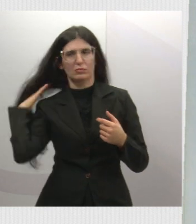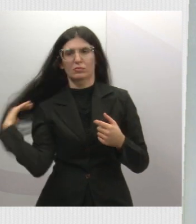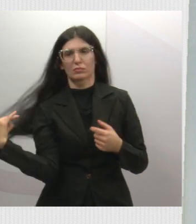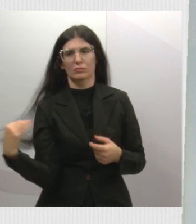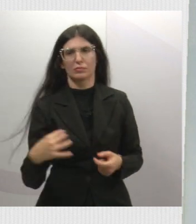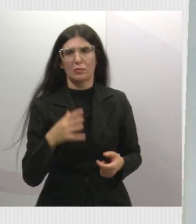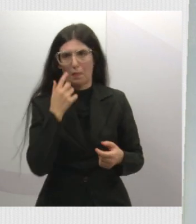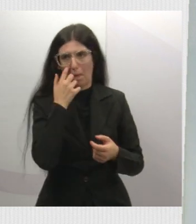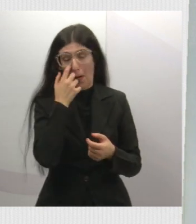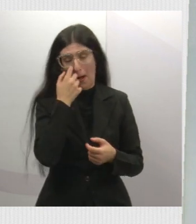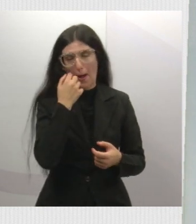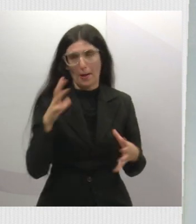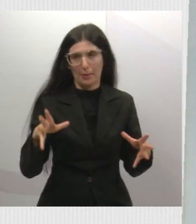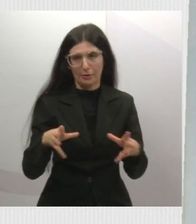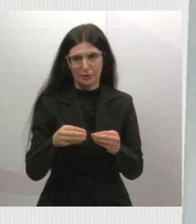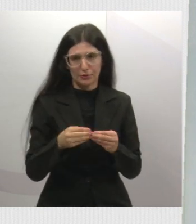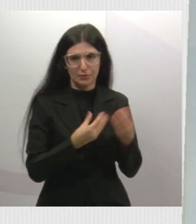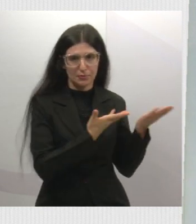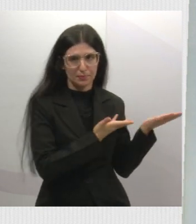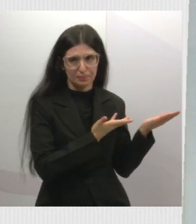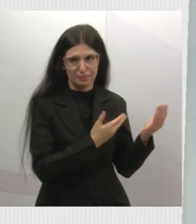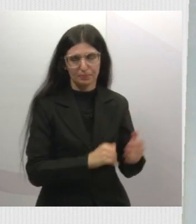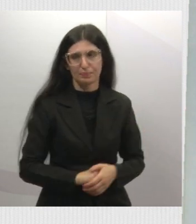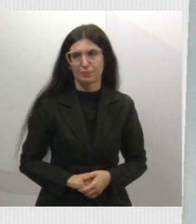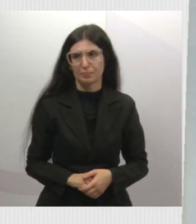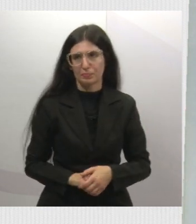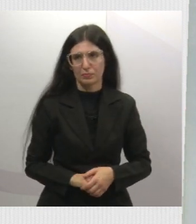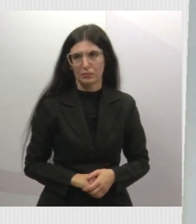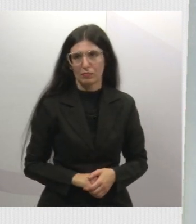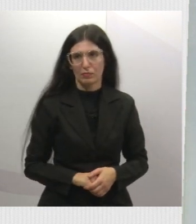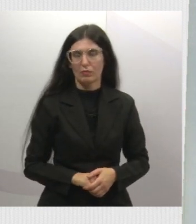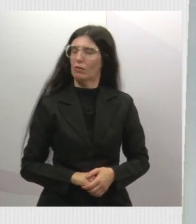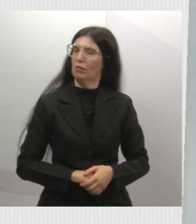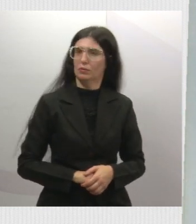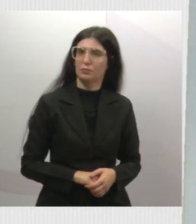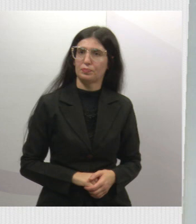Aqui é um resumo das despesas correntes.